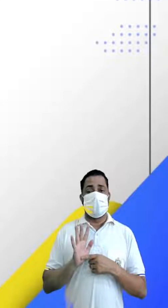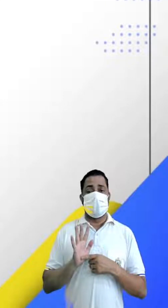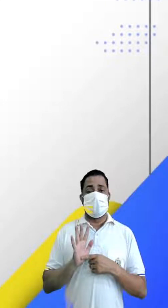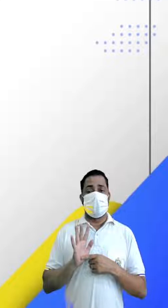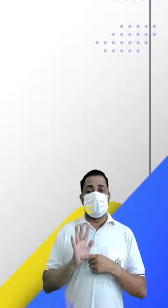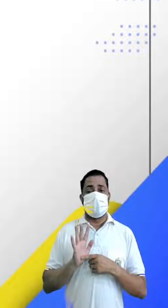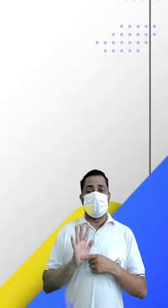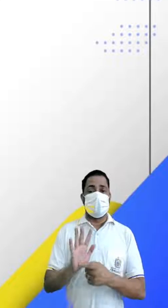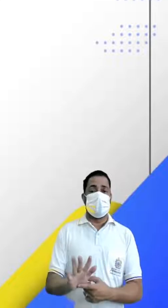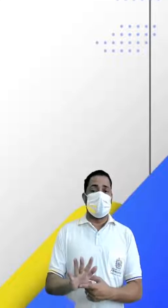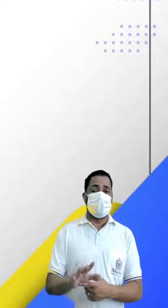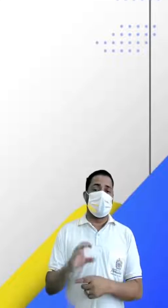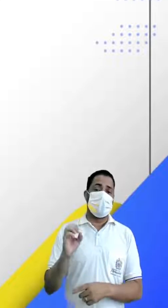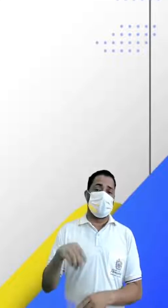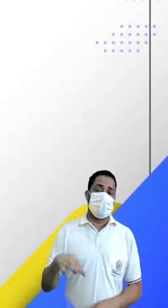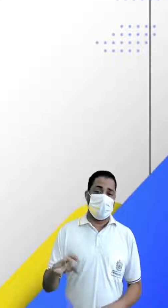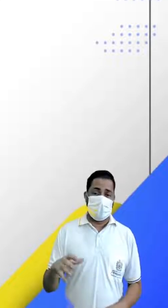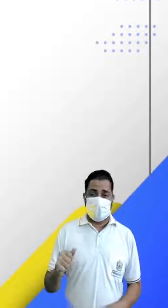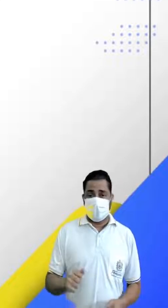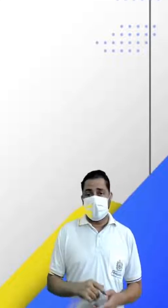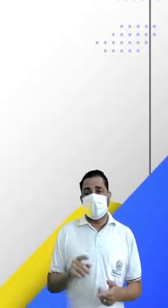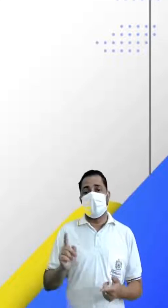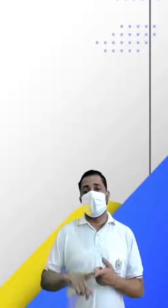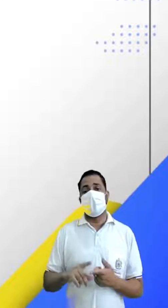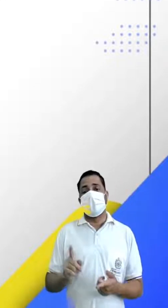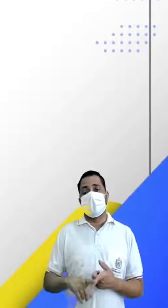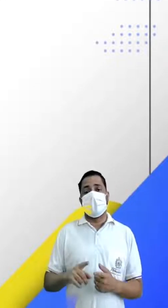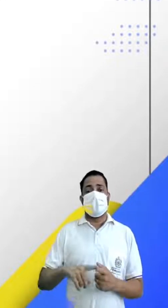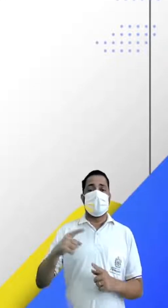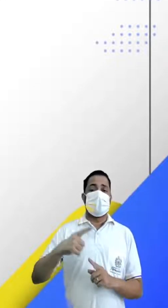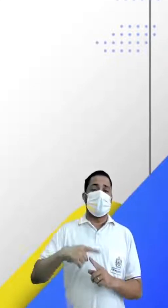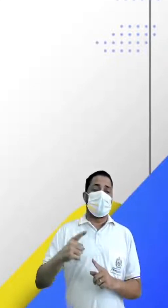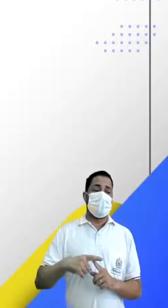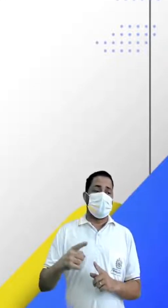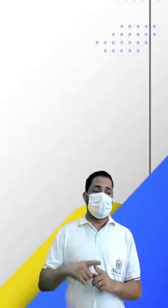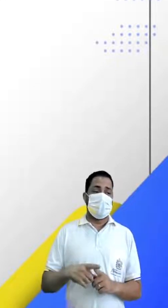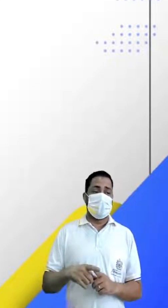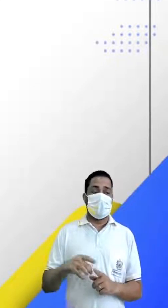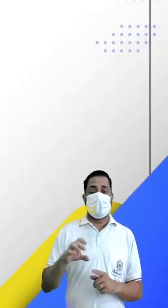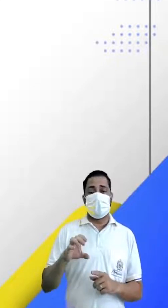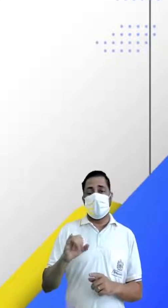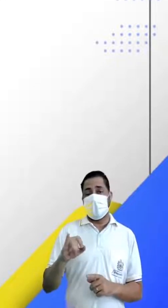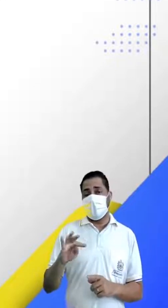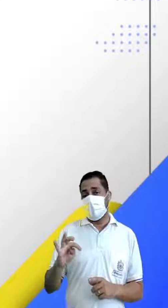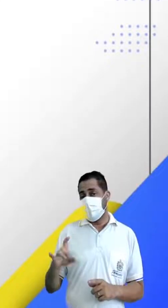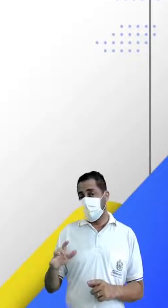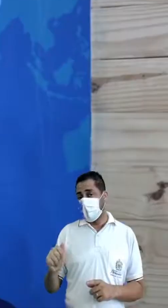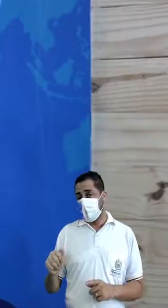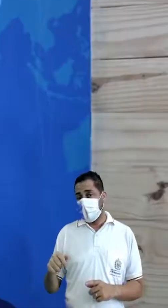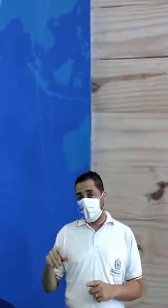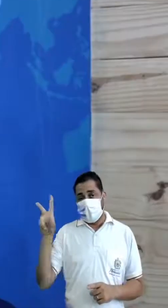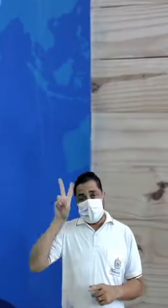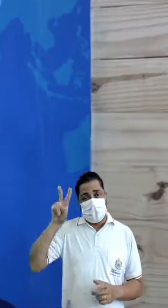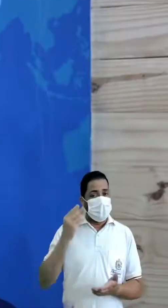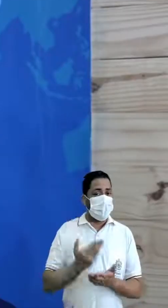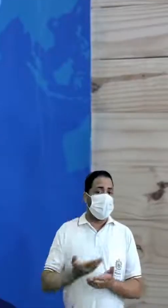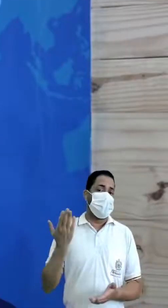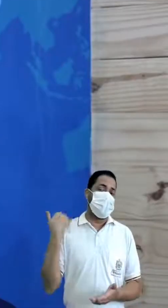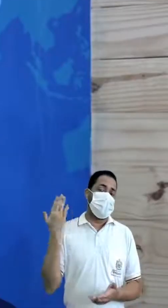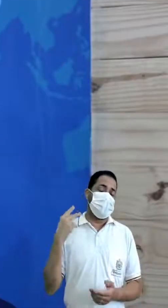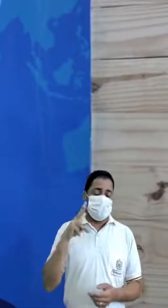projeção cônica. E a projeção do tipo cilíndrica. Vocês lembram que nas aulas anteriores nós